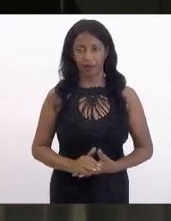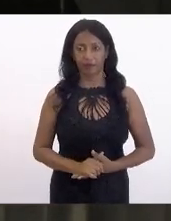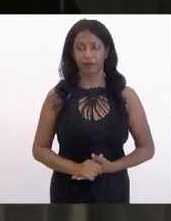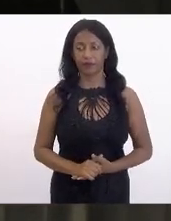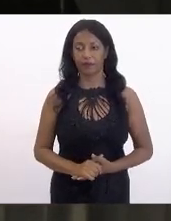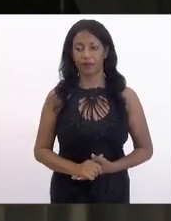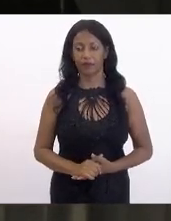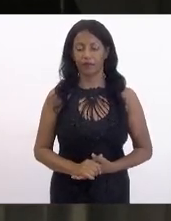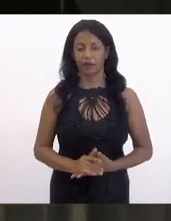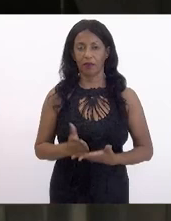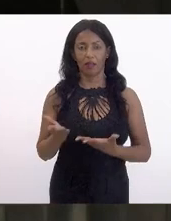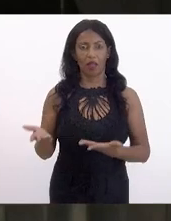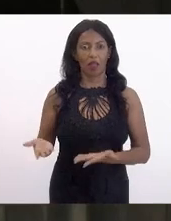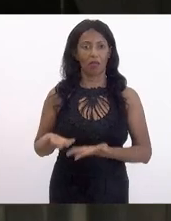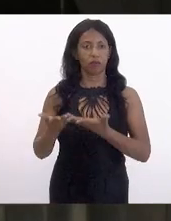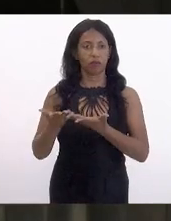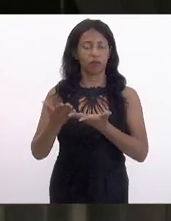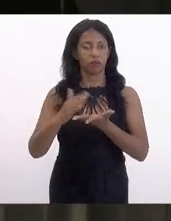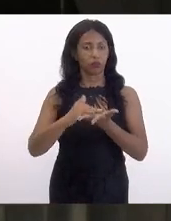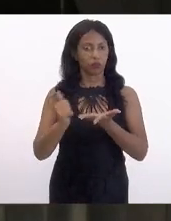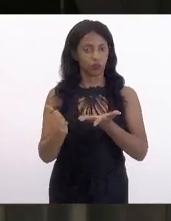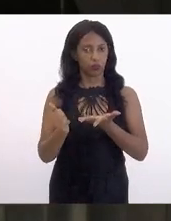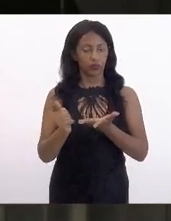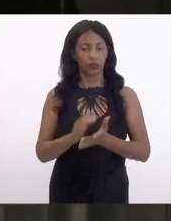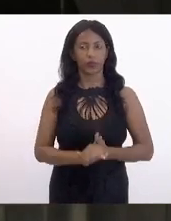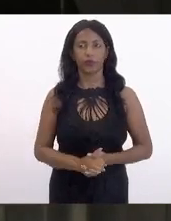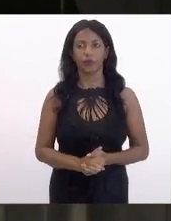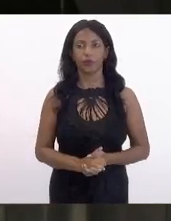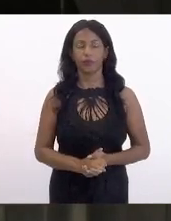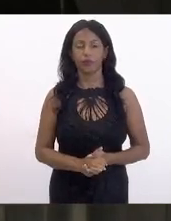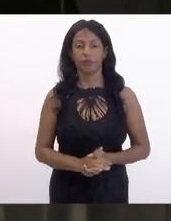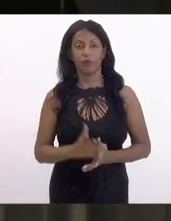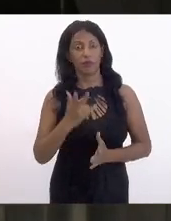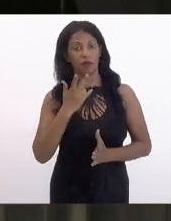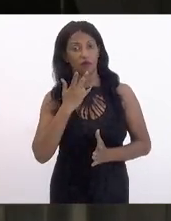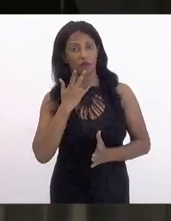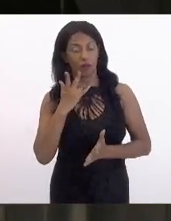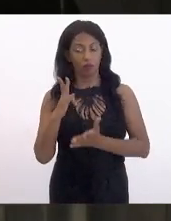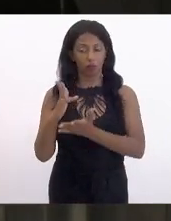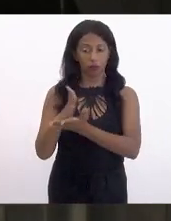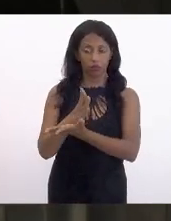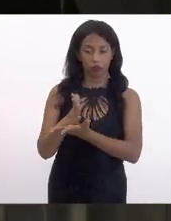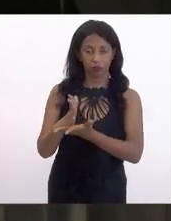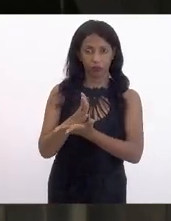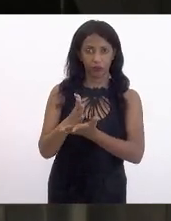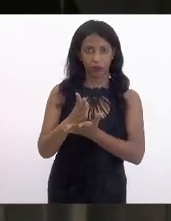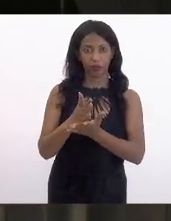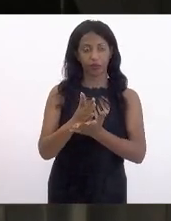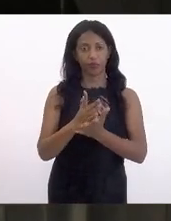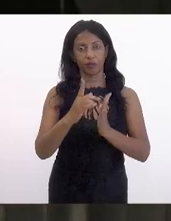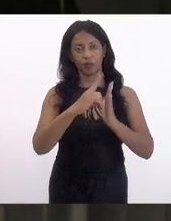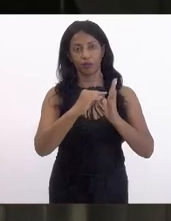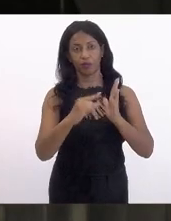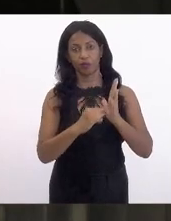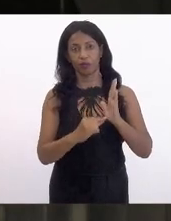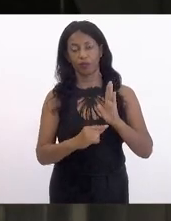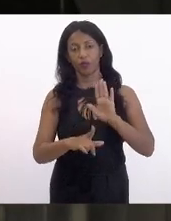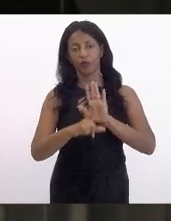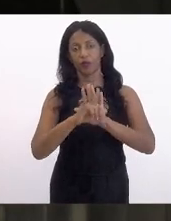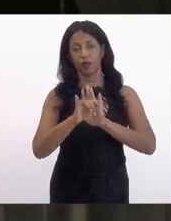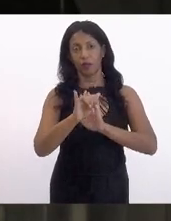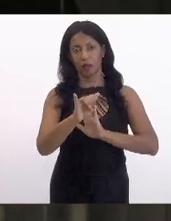as promulgou se situa entre elas é a lei